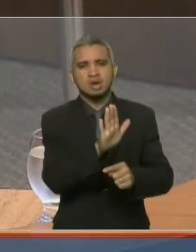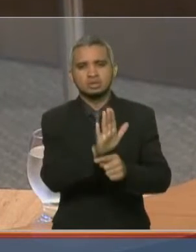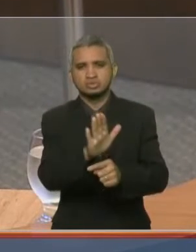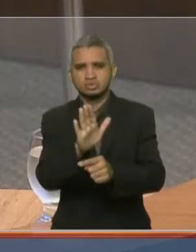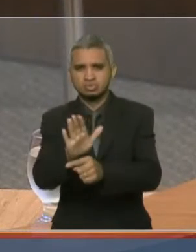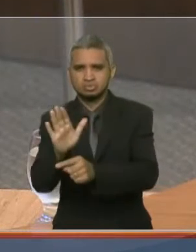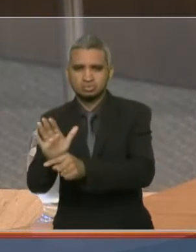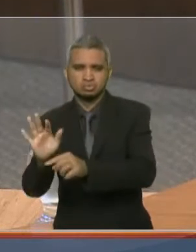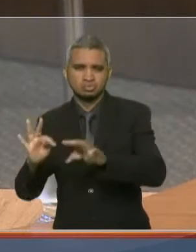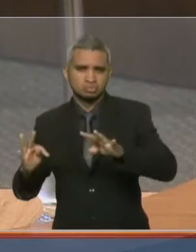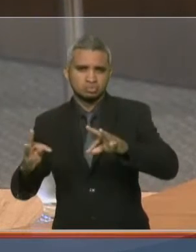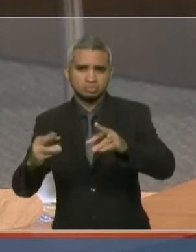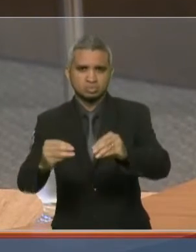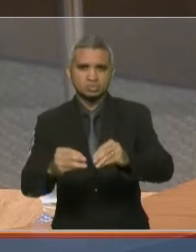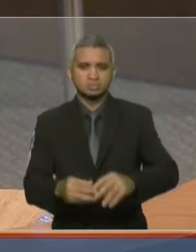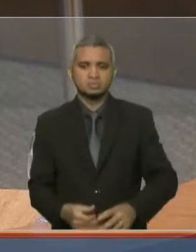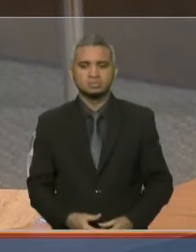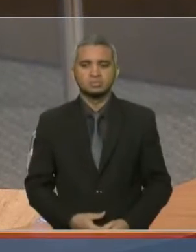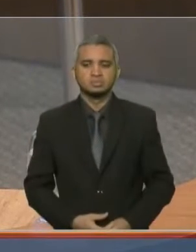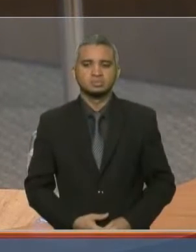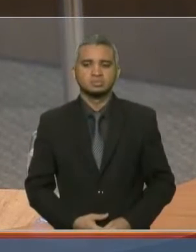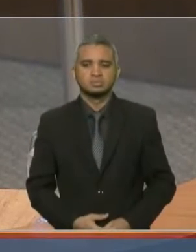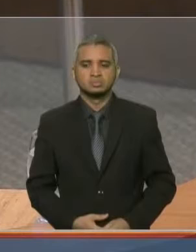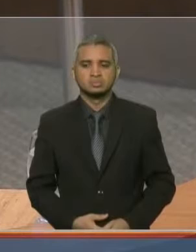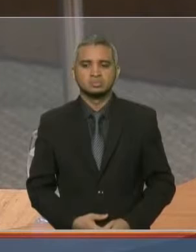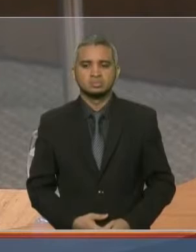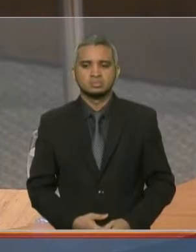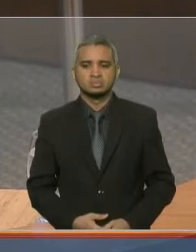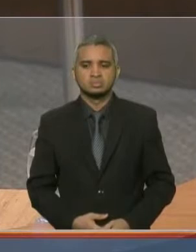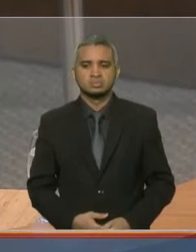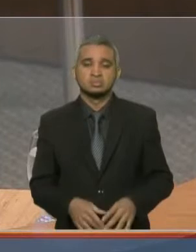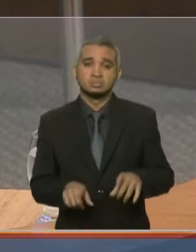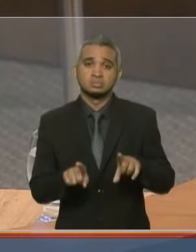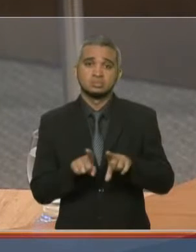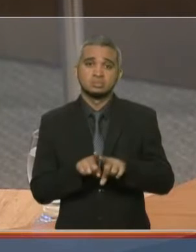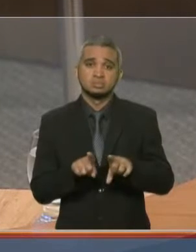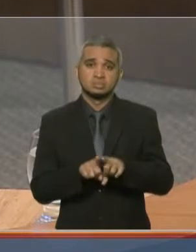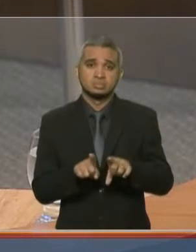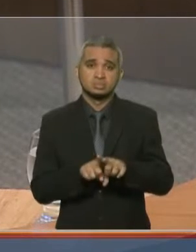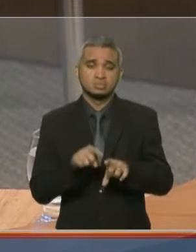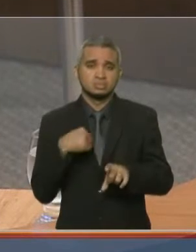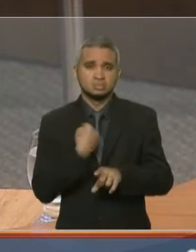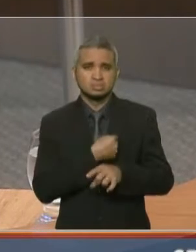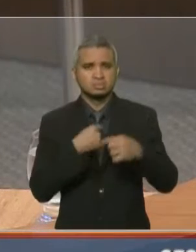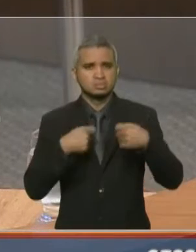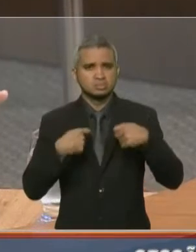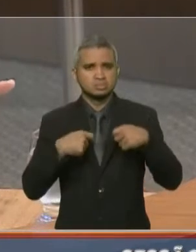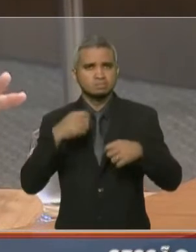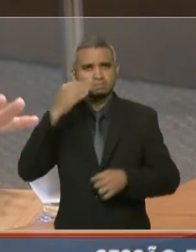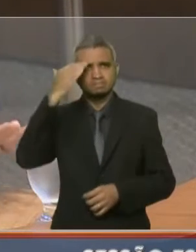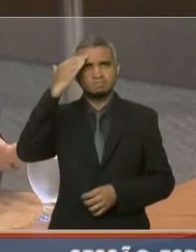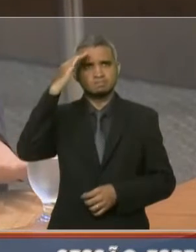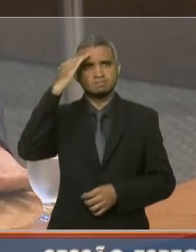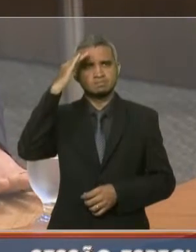comum. E aí, precisamos também ter clareza que